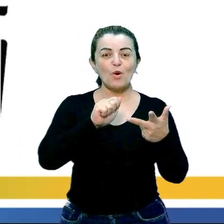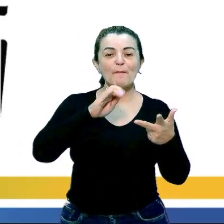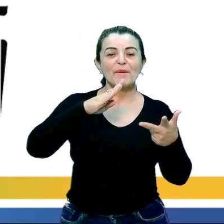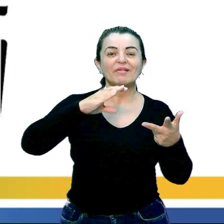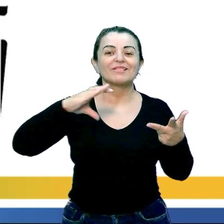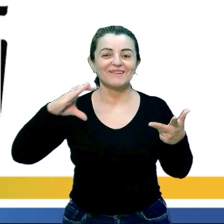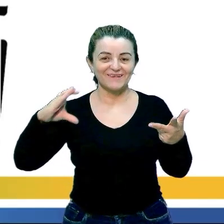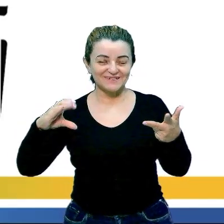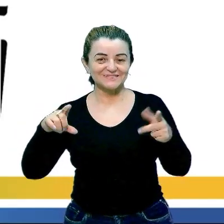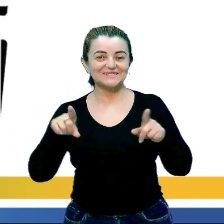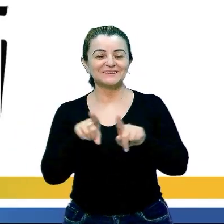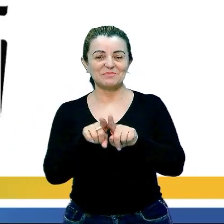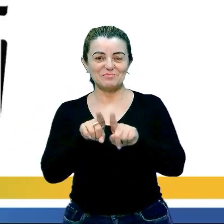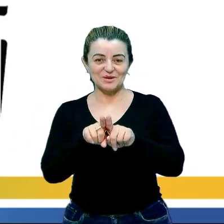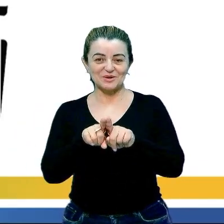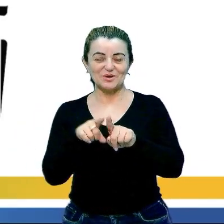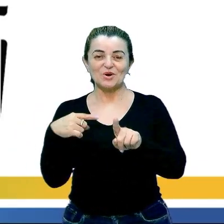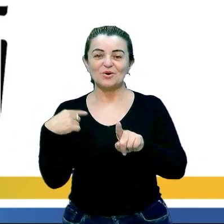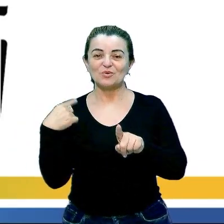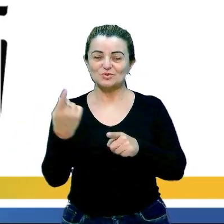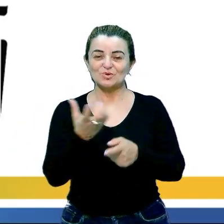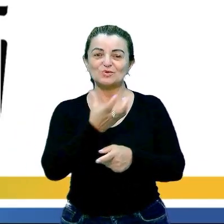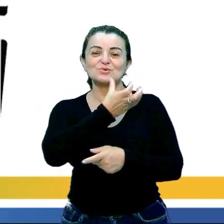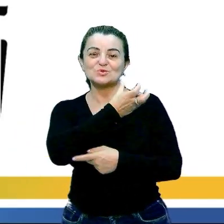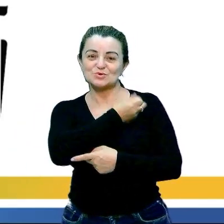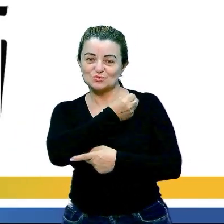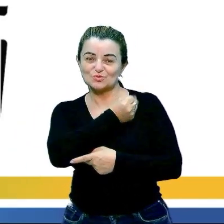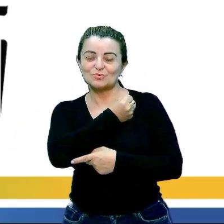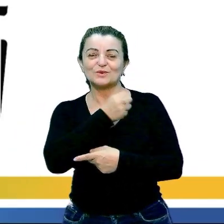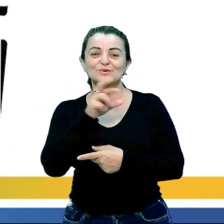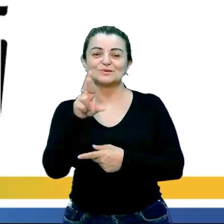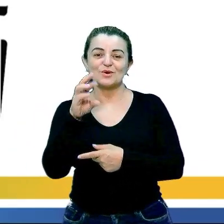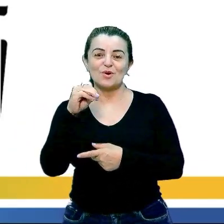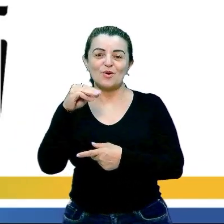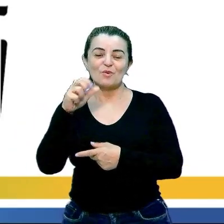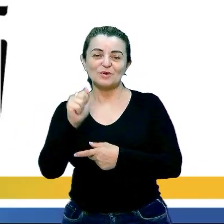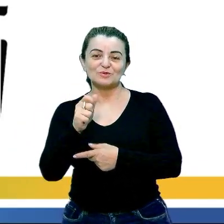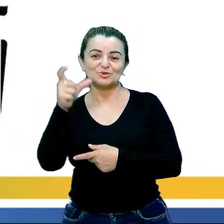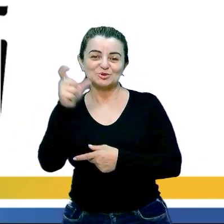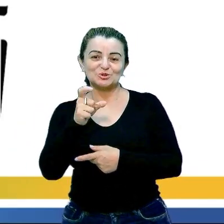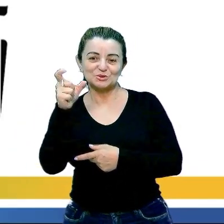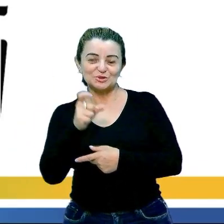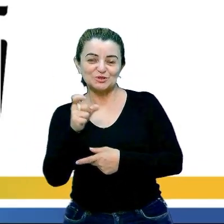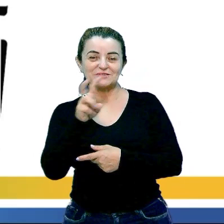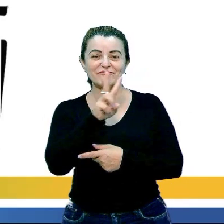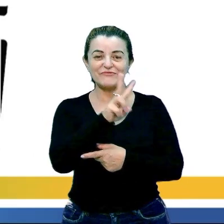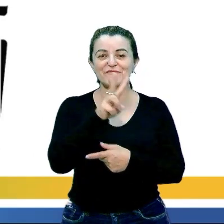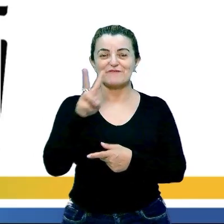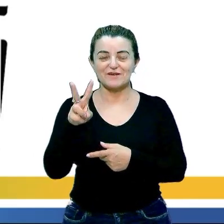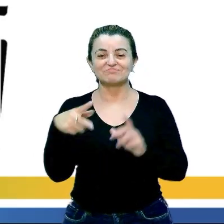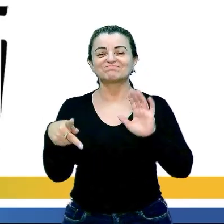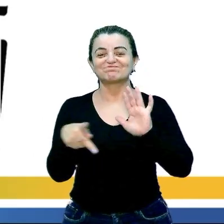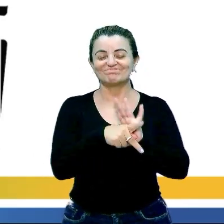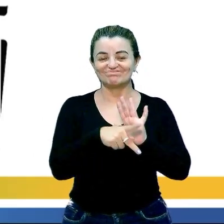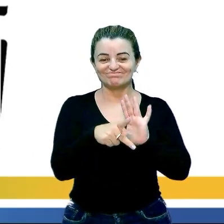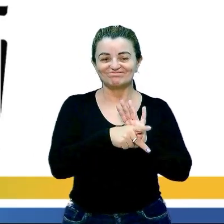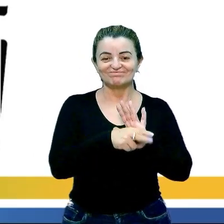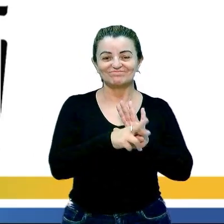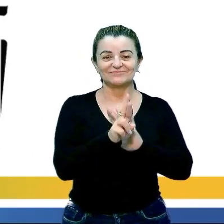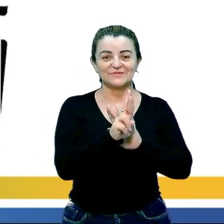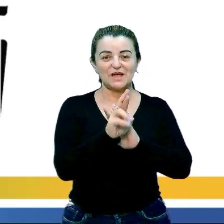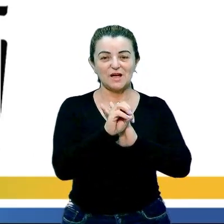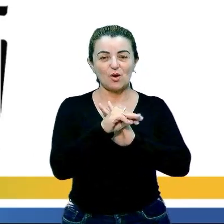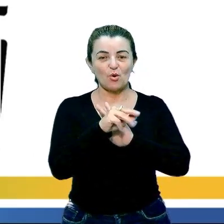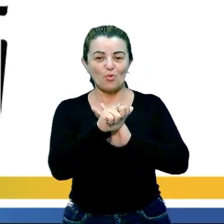nosso alfabeto e os nossos algoritmos romanos, né, o XX, os VV, né, todas essas